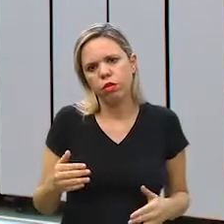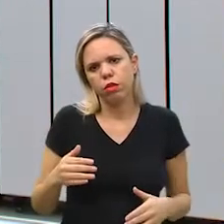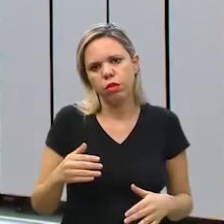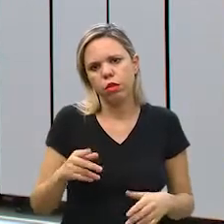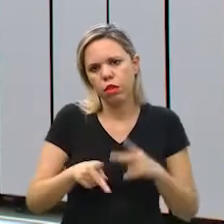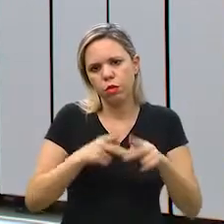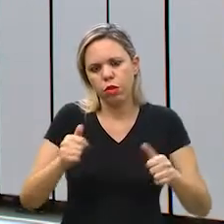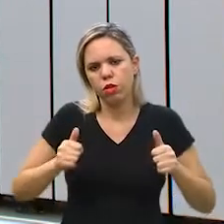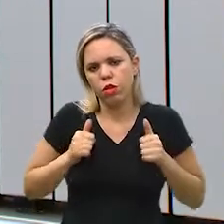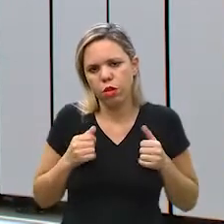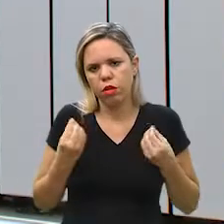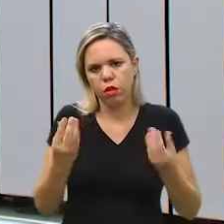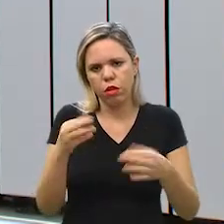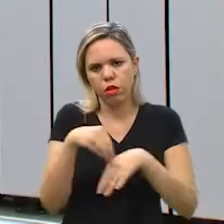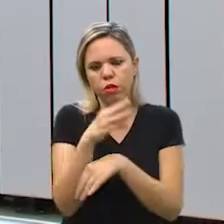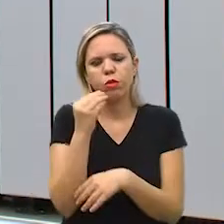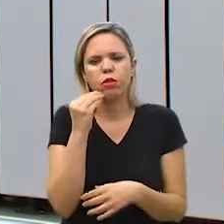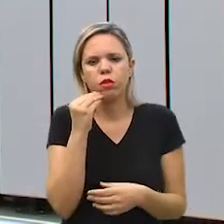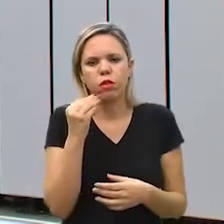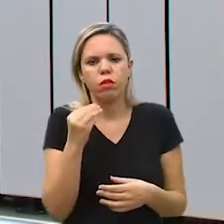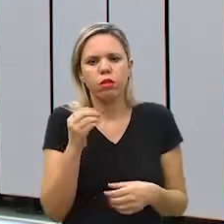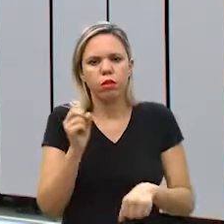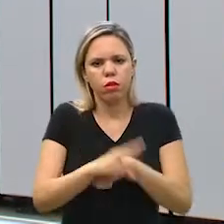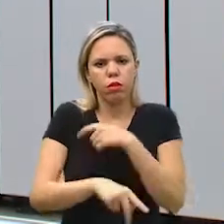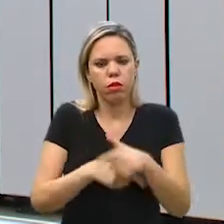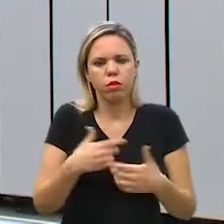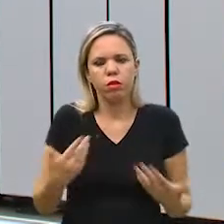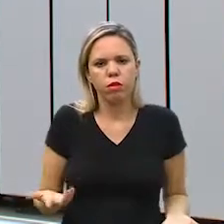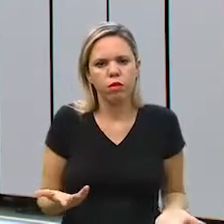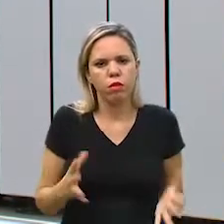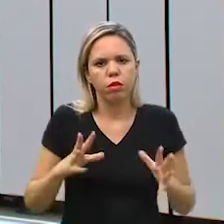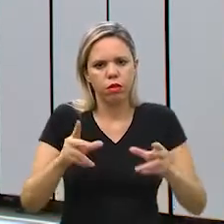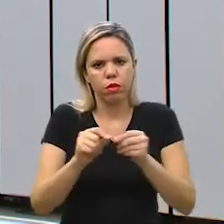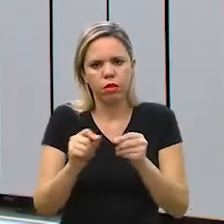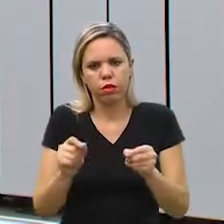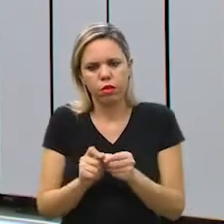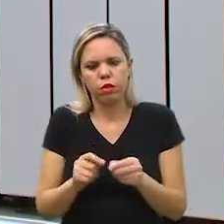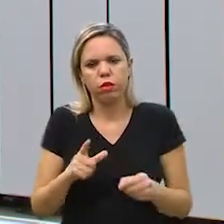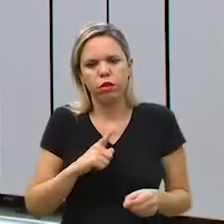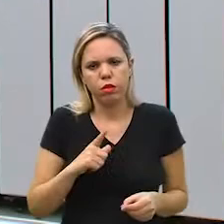desempregado, dando oportunidade, né, de emprego. Mas isso tudo tem que